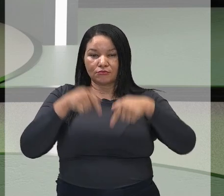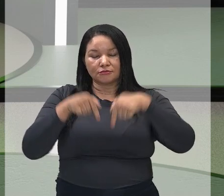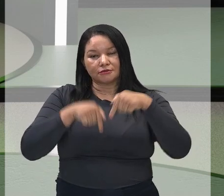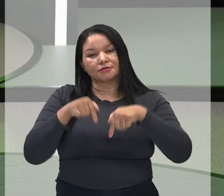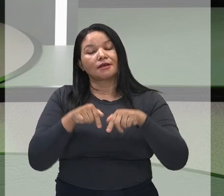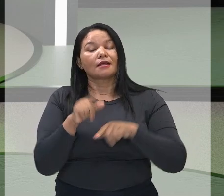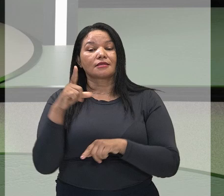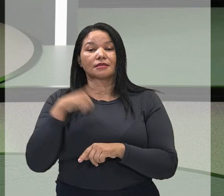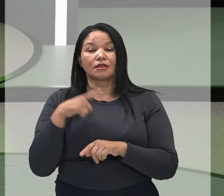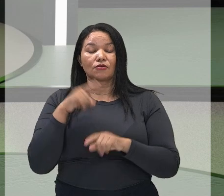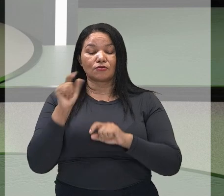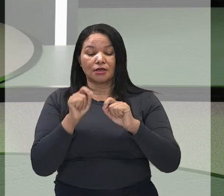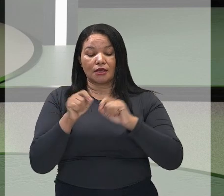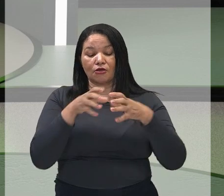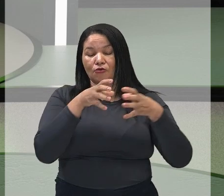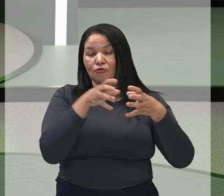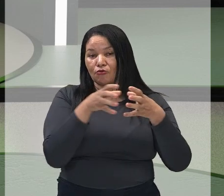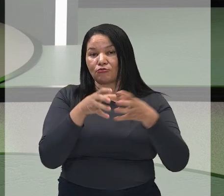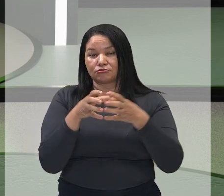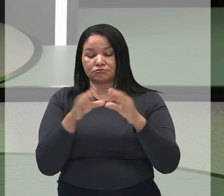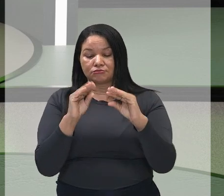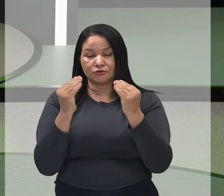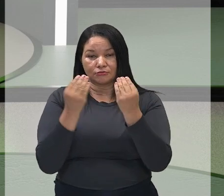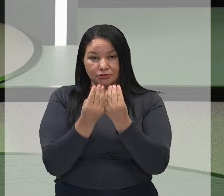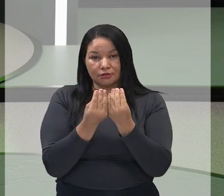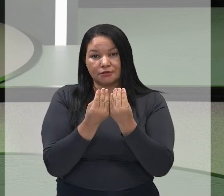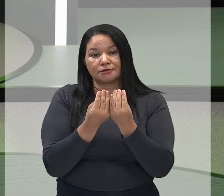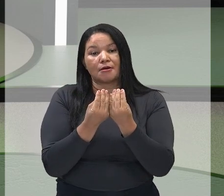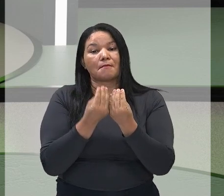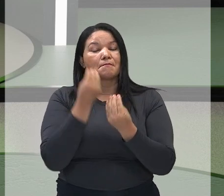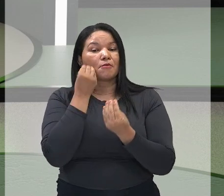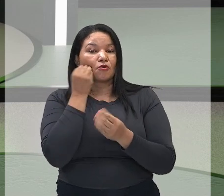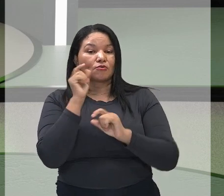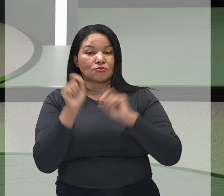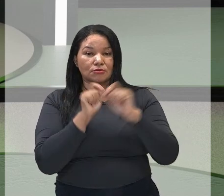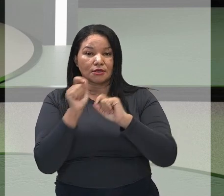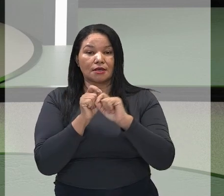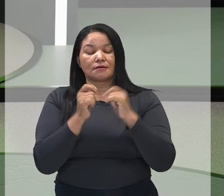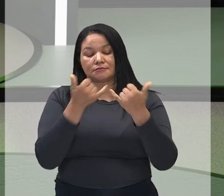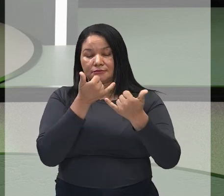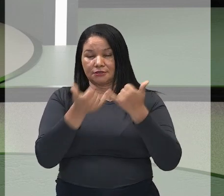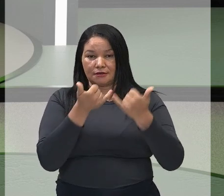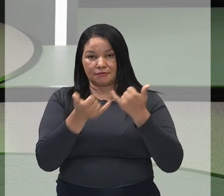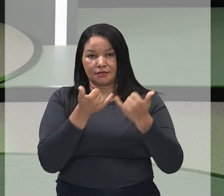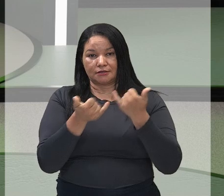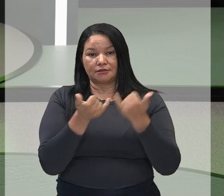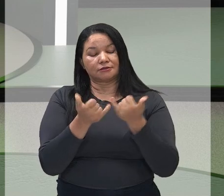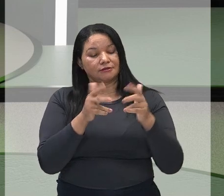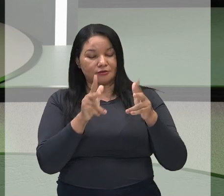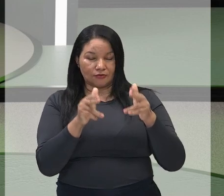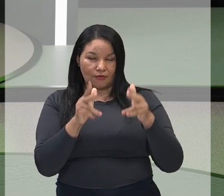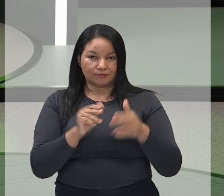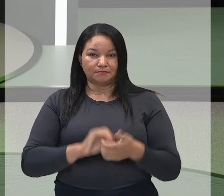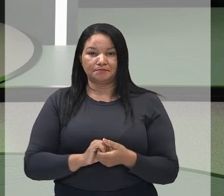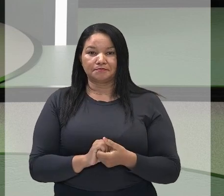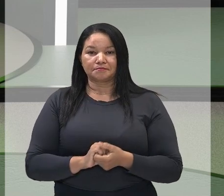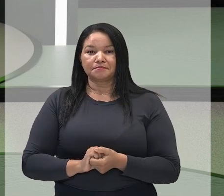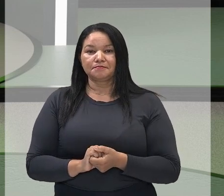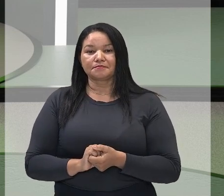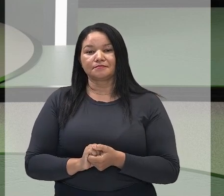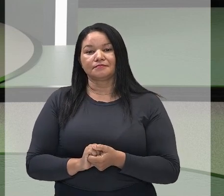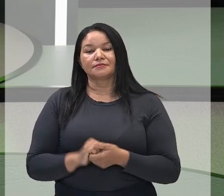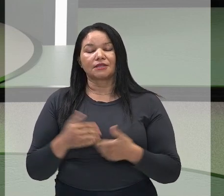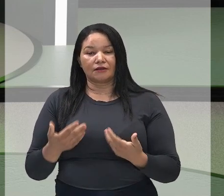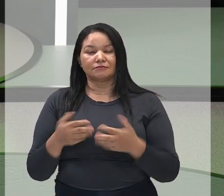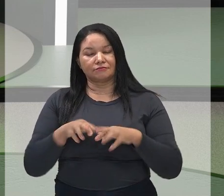consistem em um agrupamento de substâncias que apresentam propriedades semelhantes, iguais, similares. Aí nós temos vários